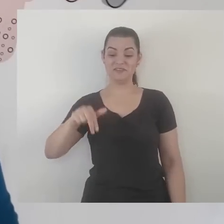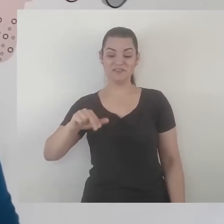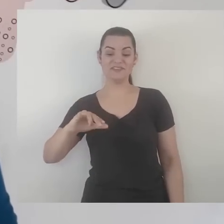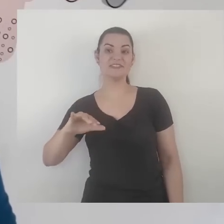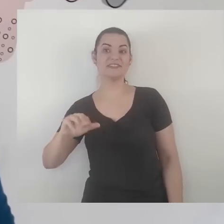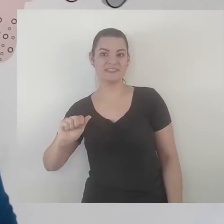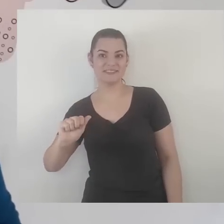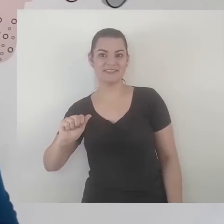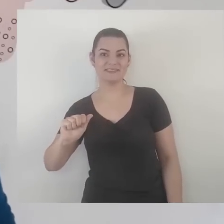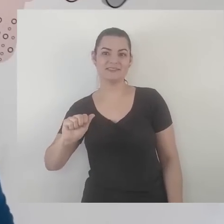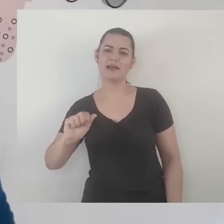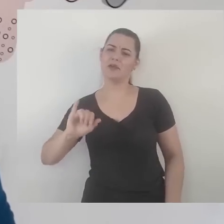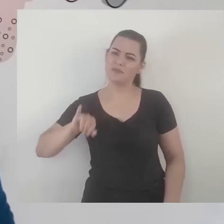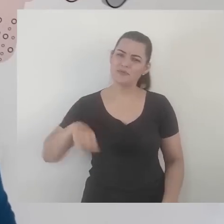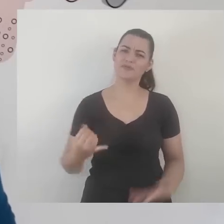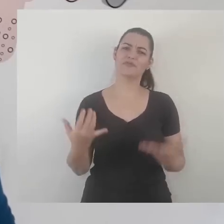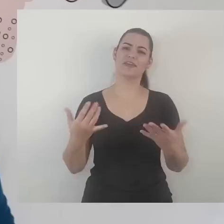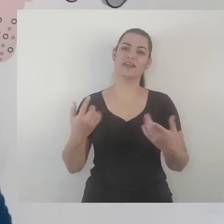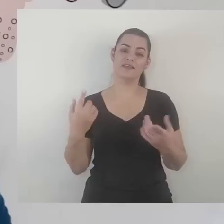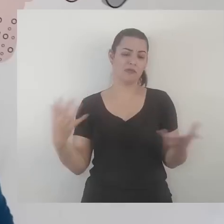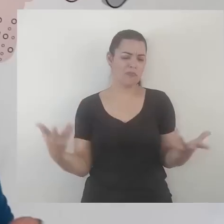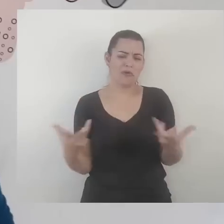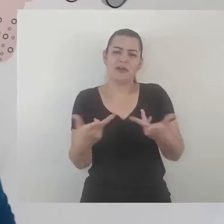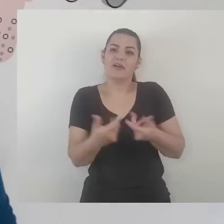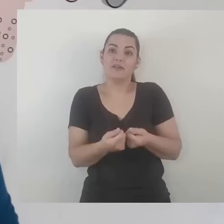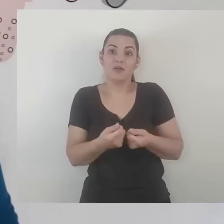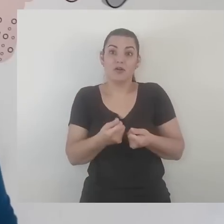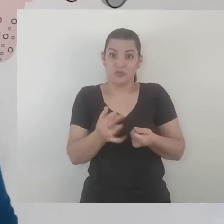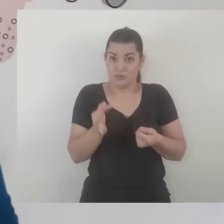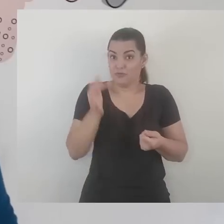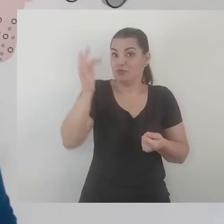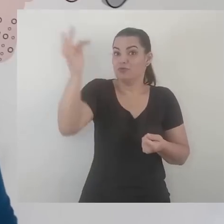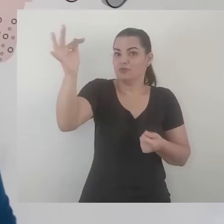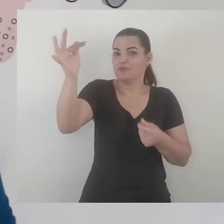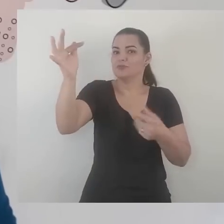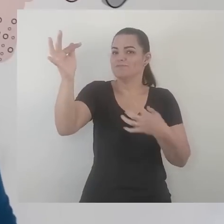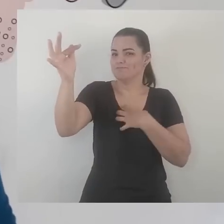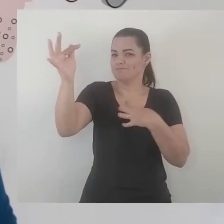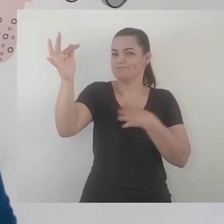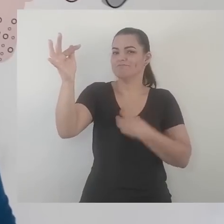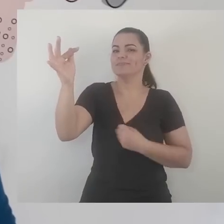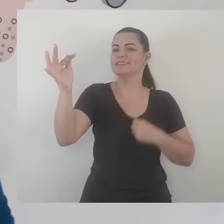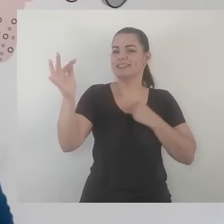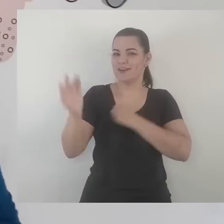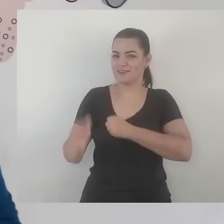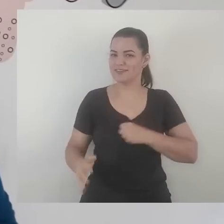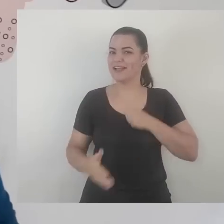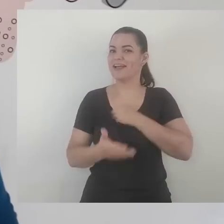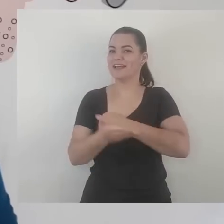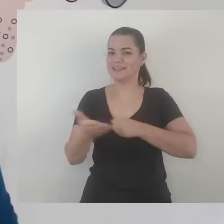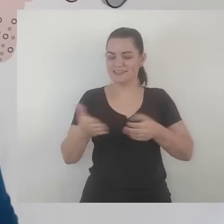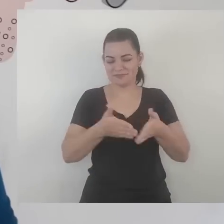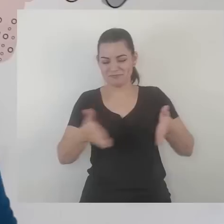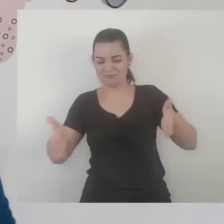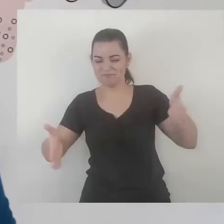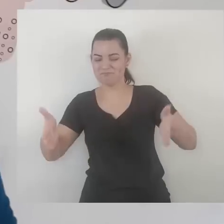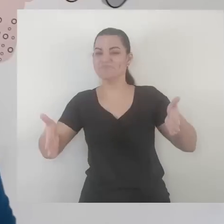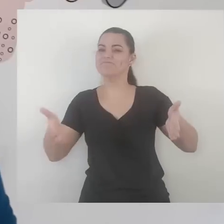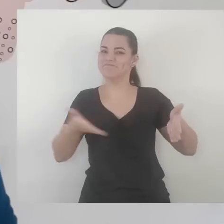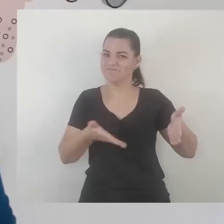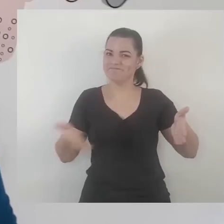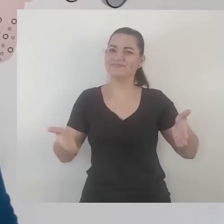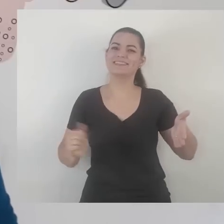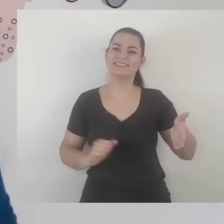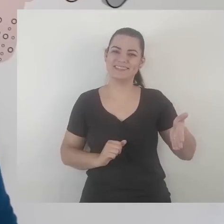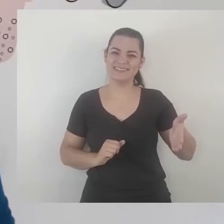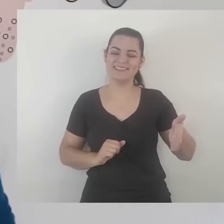vocês, porque ela é incrível. Um dia, olha, a gente acaba sentindo saudade dessa época da nossa